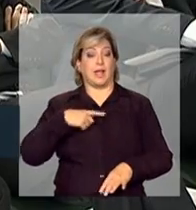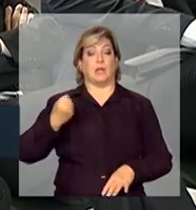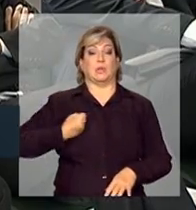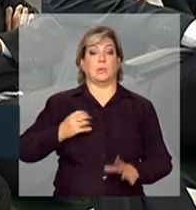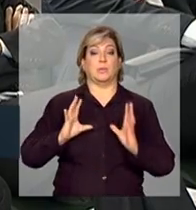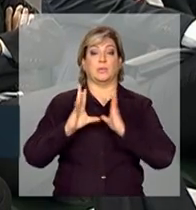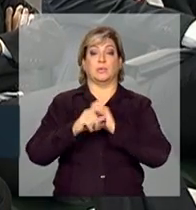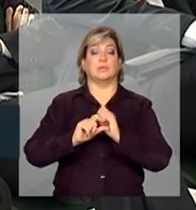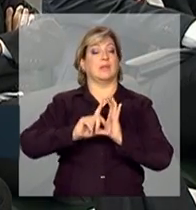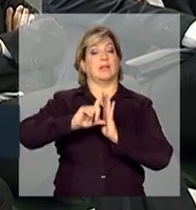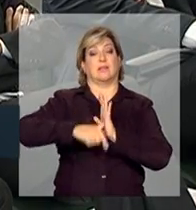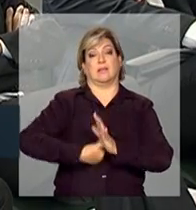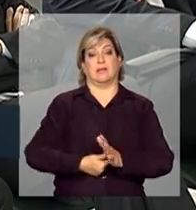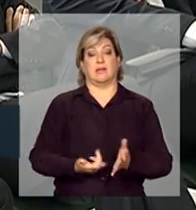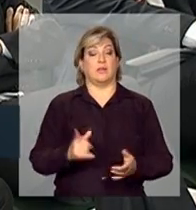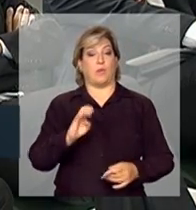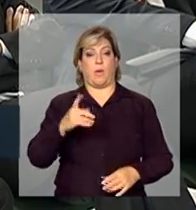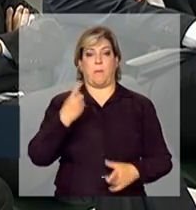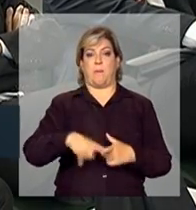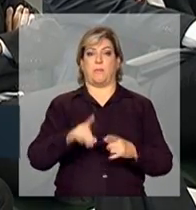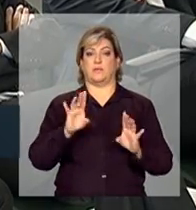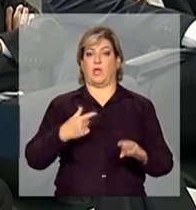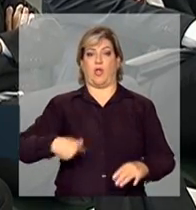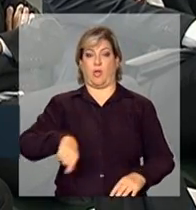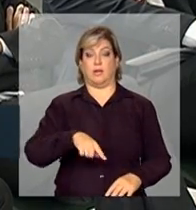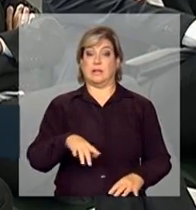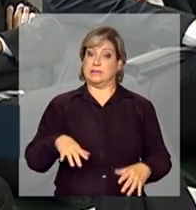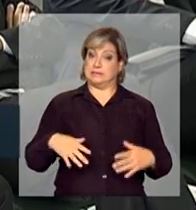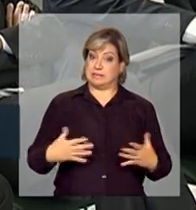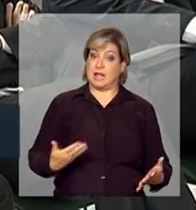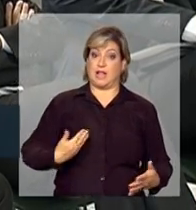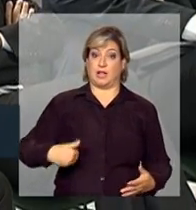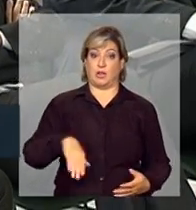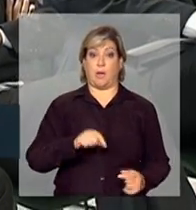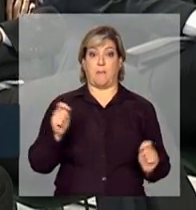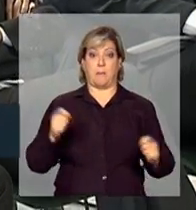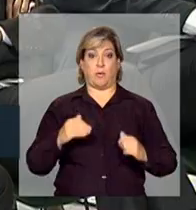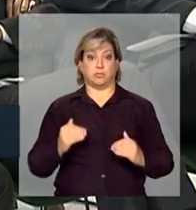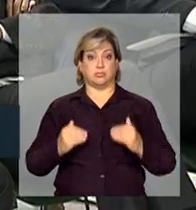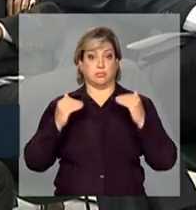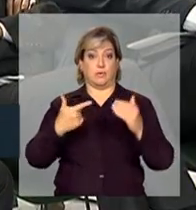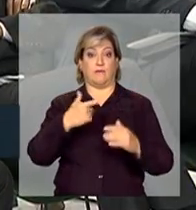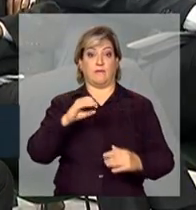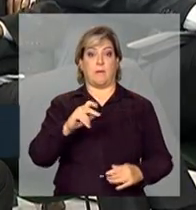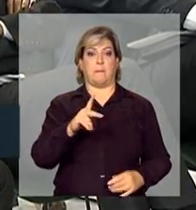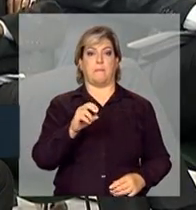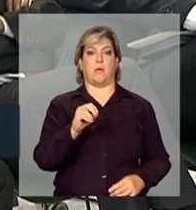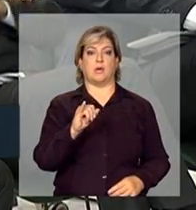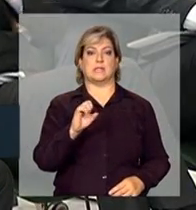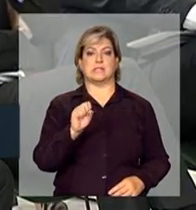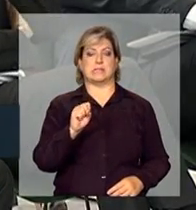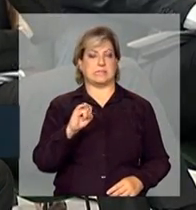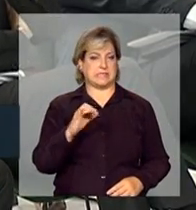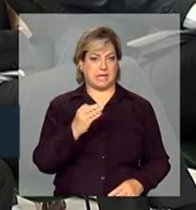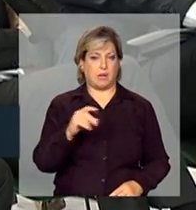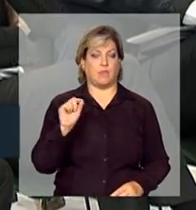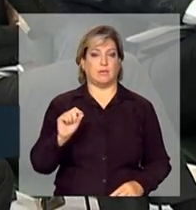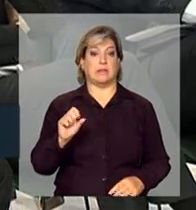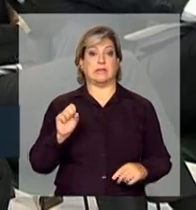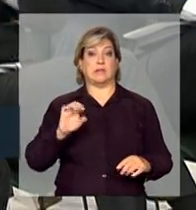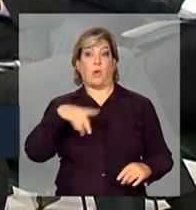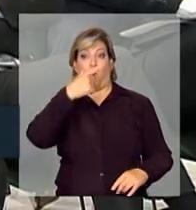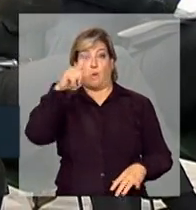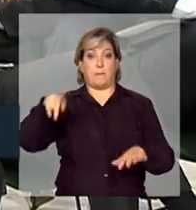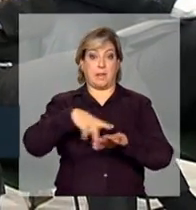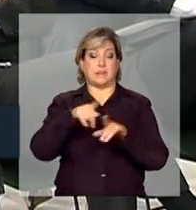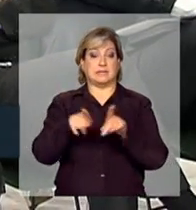não seria um problema só nosso então será que a gente realmente subiria as 20 posições Será que os outros 20 países que a gente subiria também tenham que atualizar